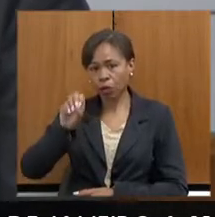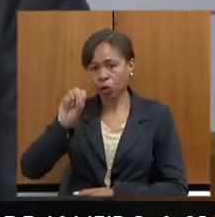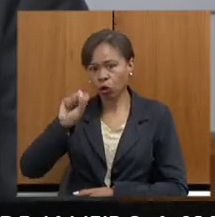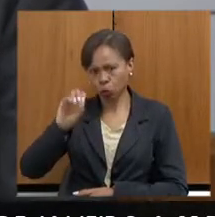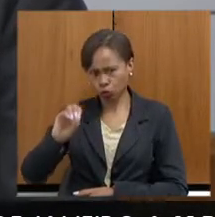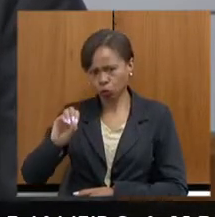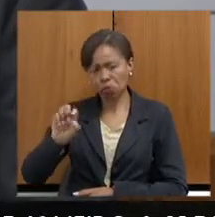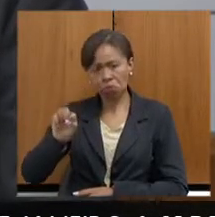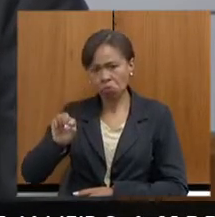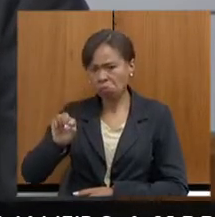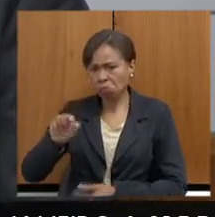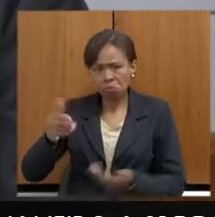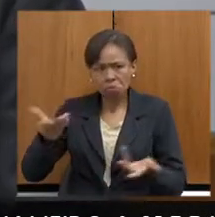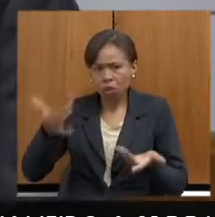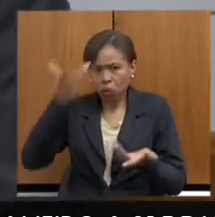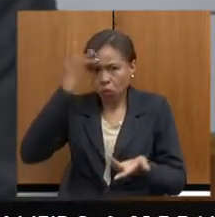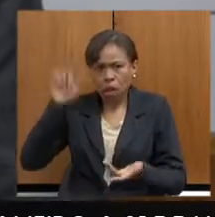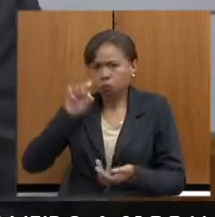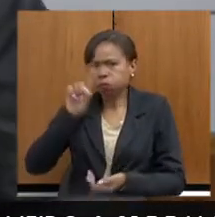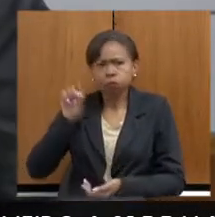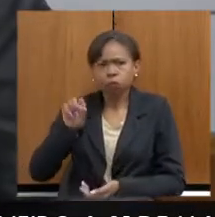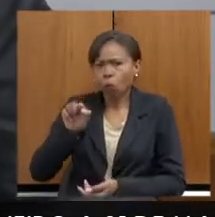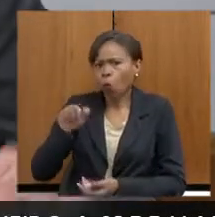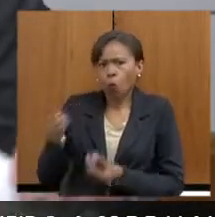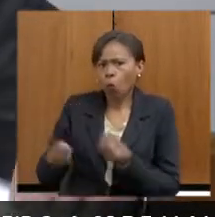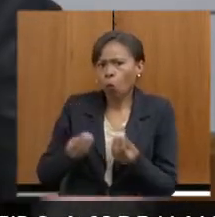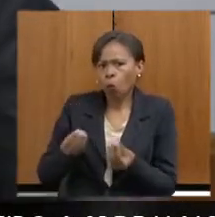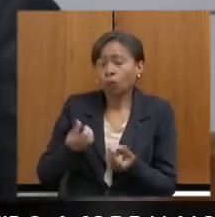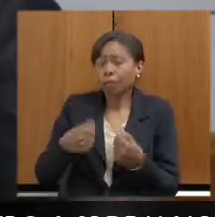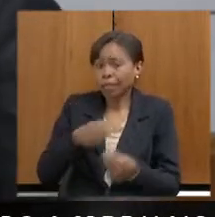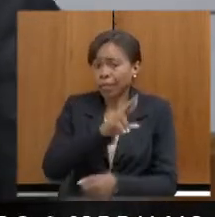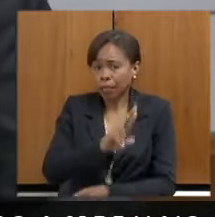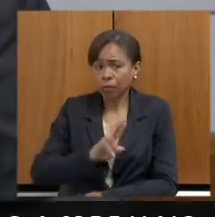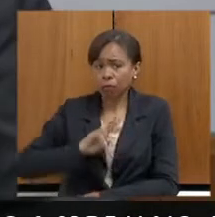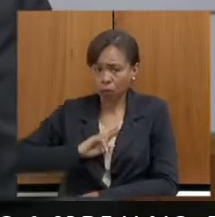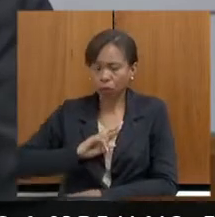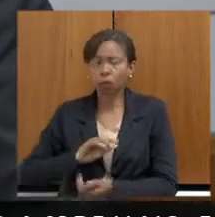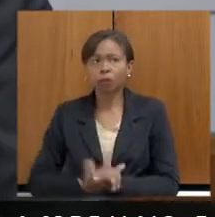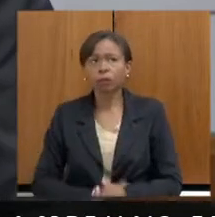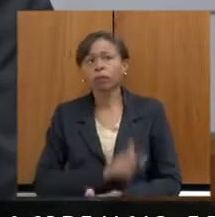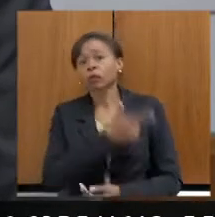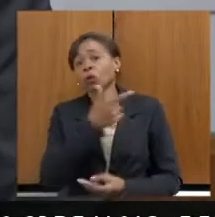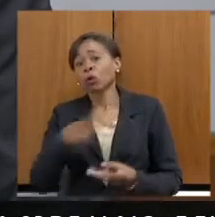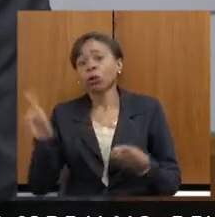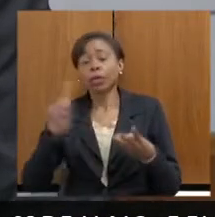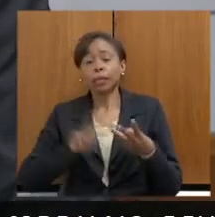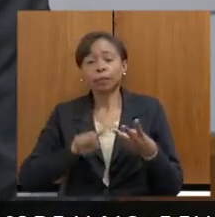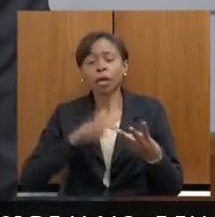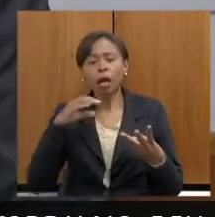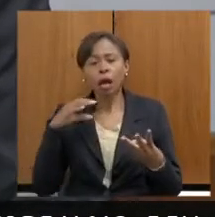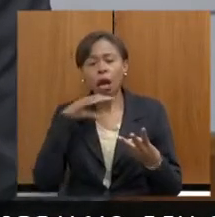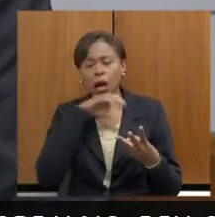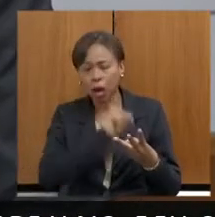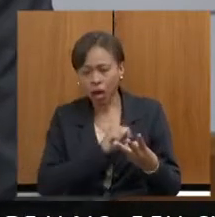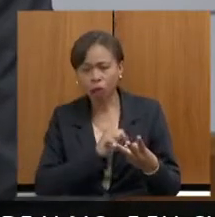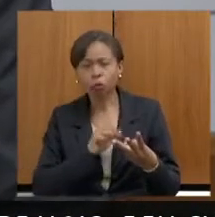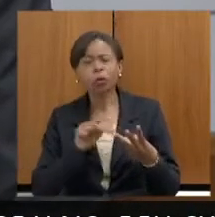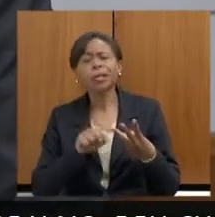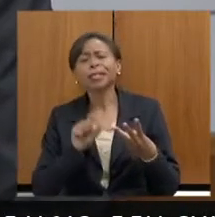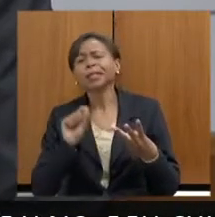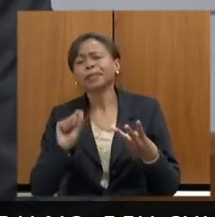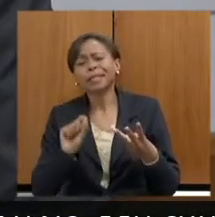não sabe como é que tá a situação então a gente precisa ter realmente uma resposta sobre isso e outra questão muito rápido se o secretário